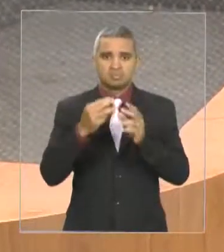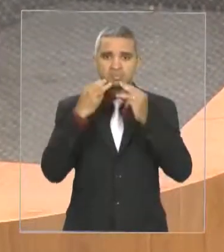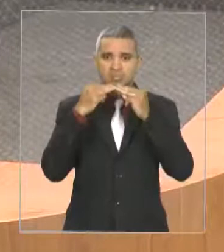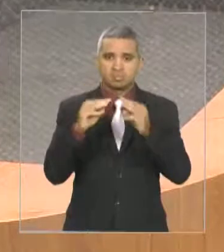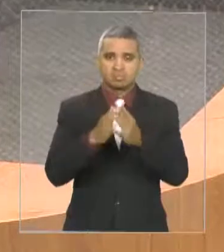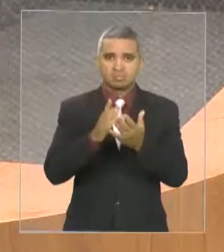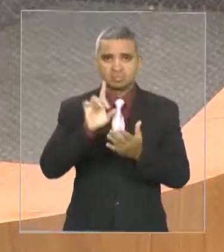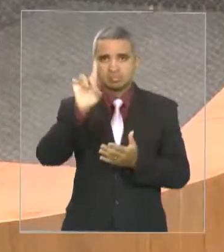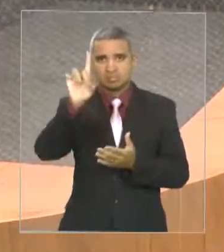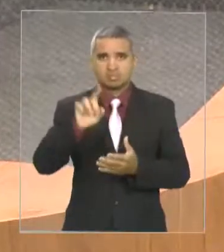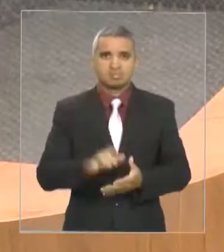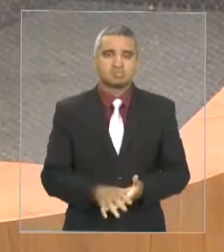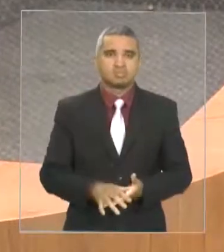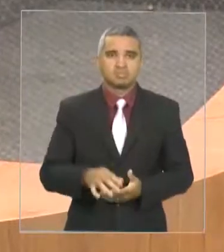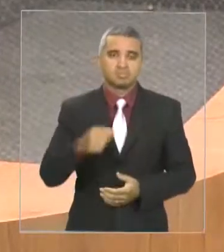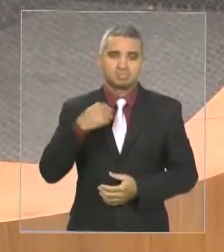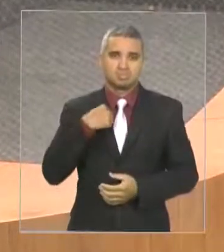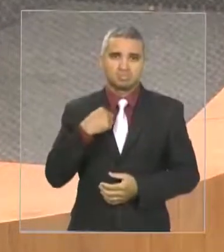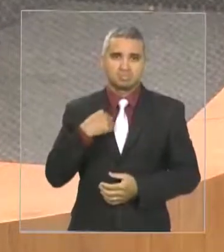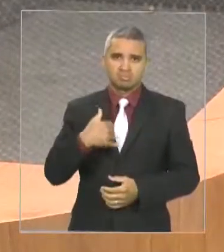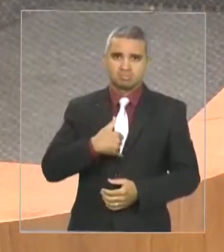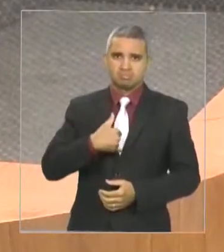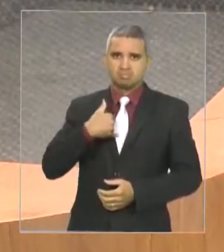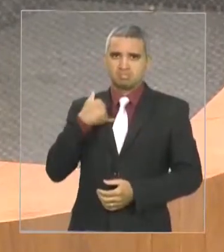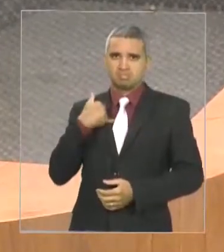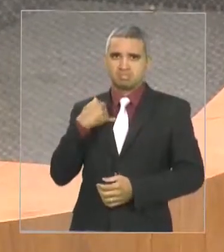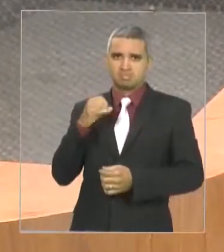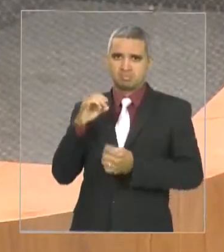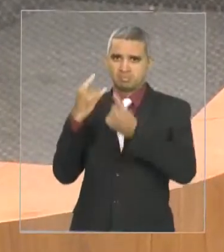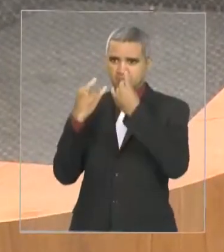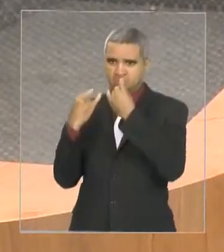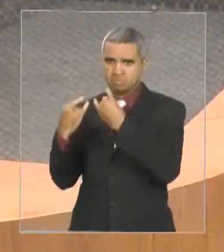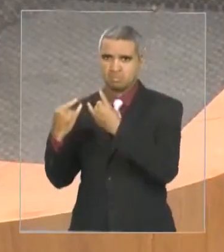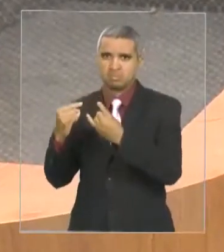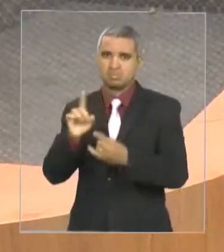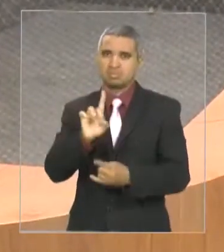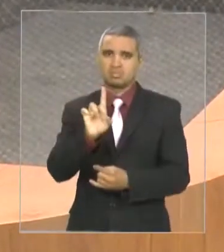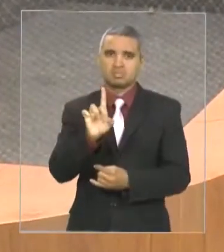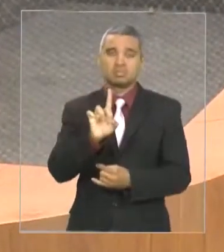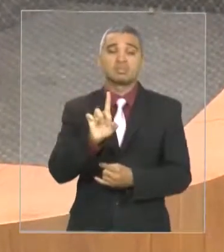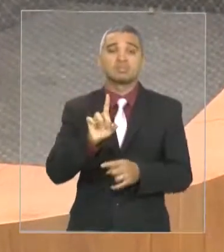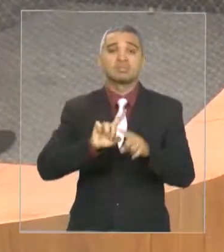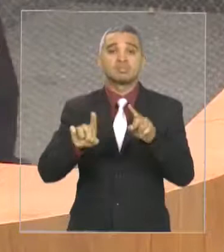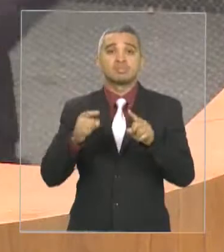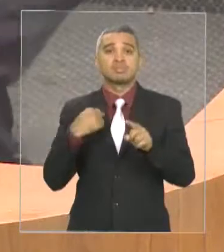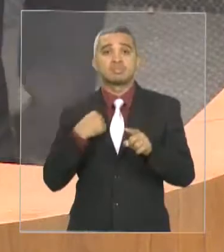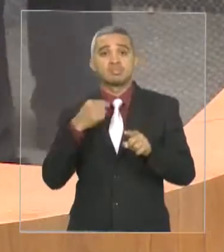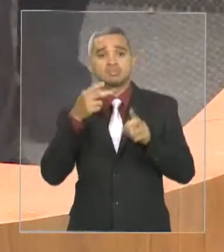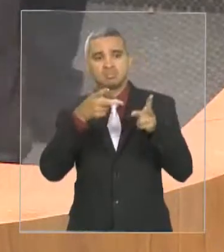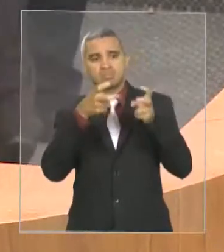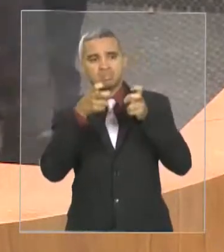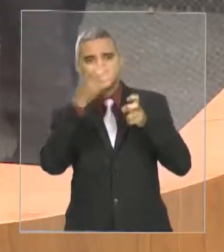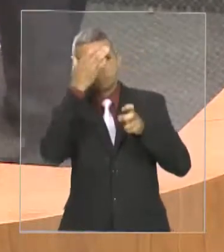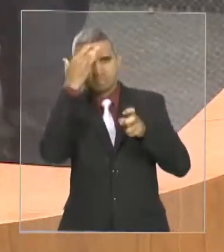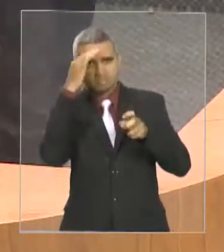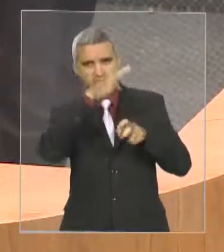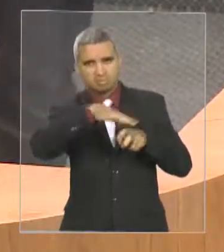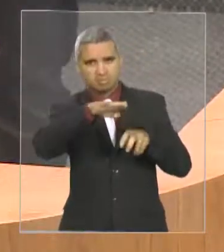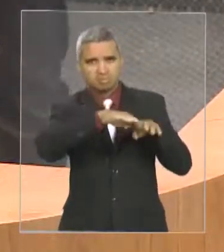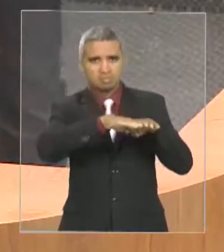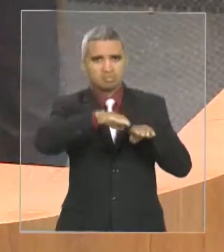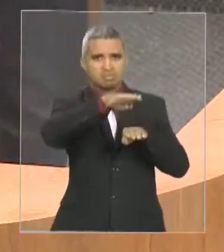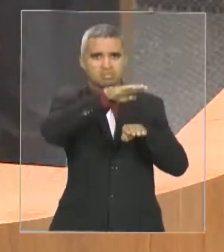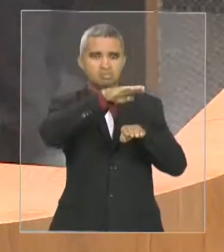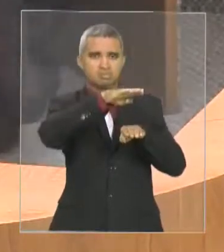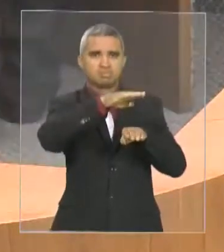Nada faço por ambição egoísta ou por vaidade, mas humildemente considerem os outros superiores a vocês mesmos. Cada